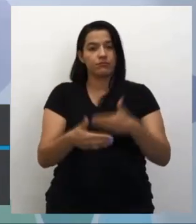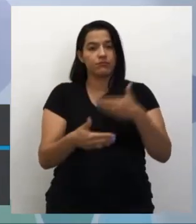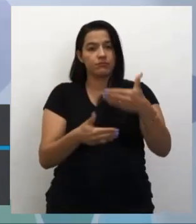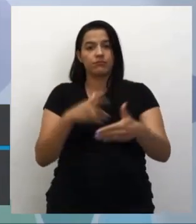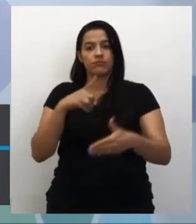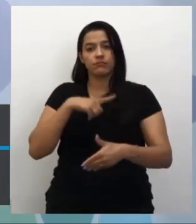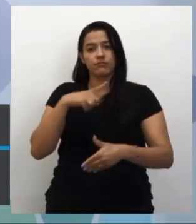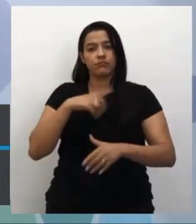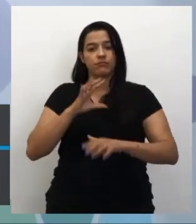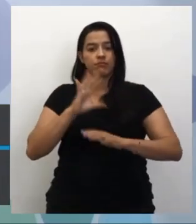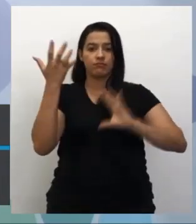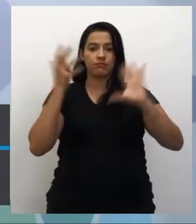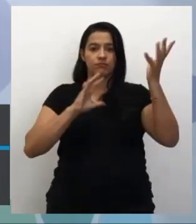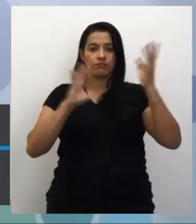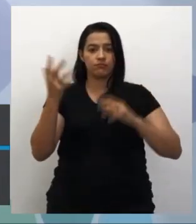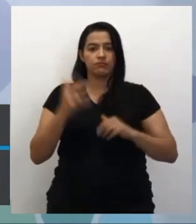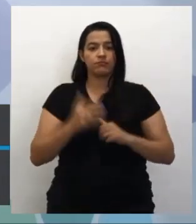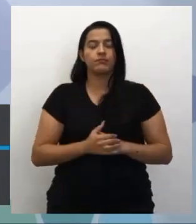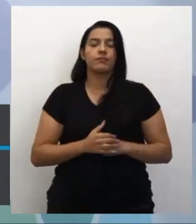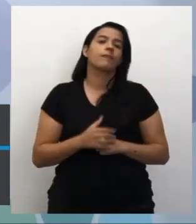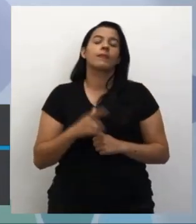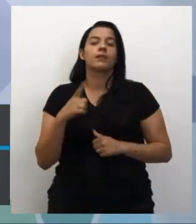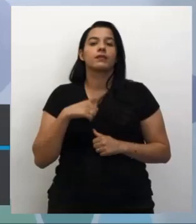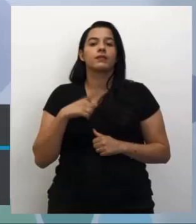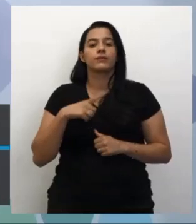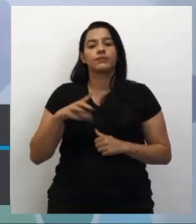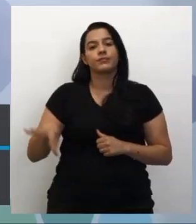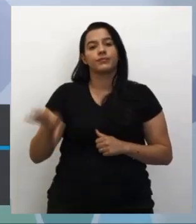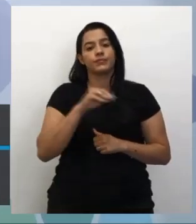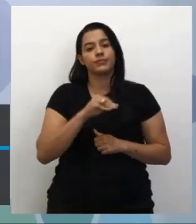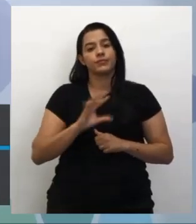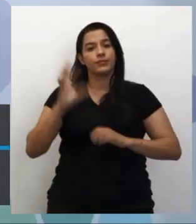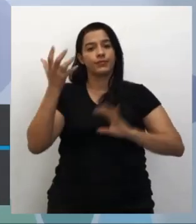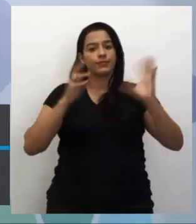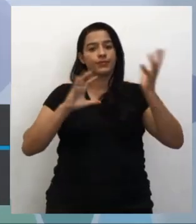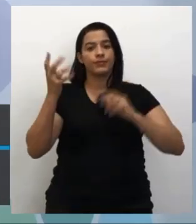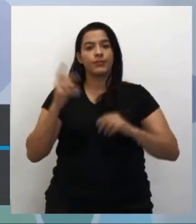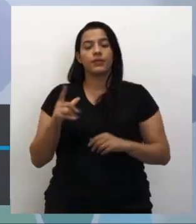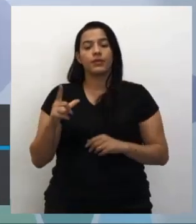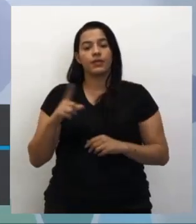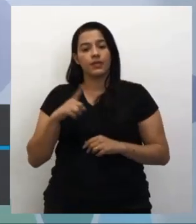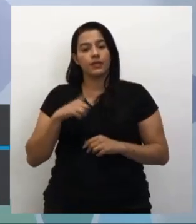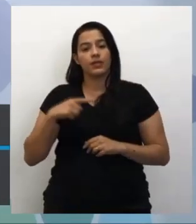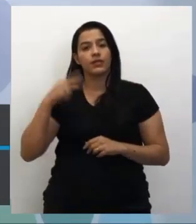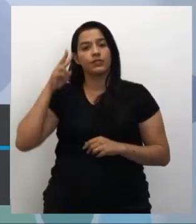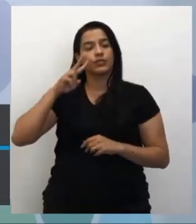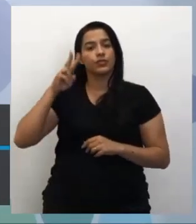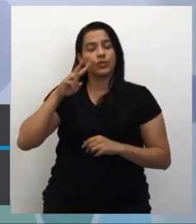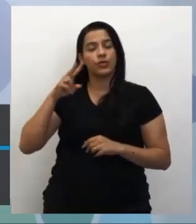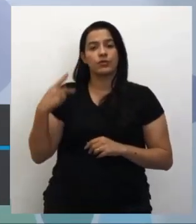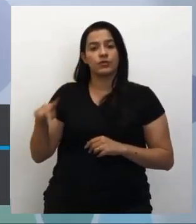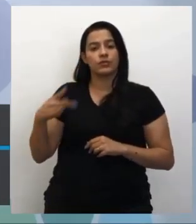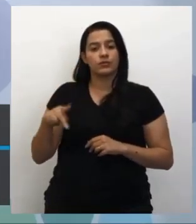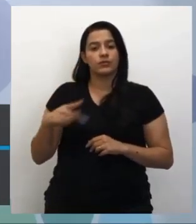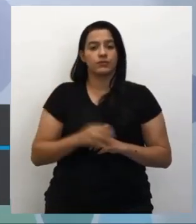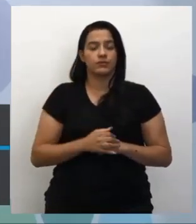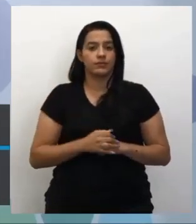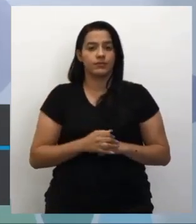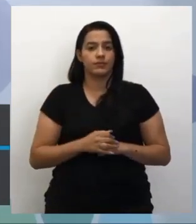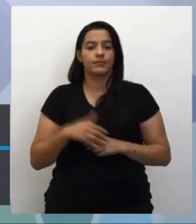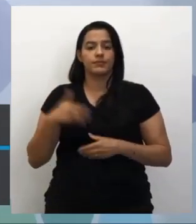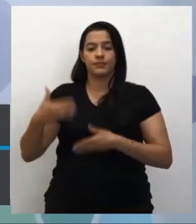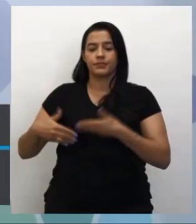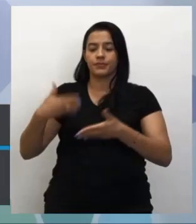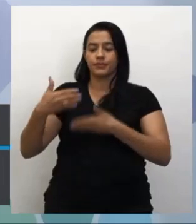aí. Então é isso, as coisas vão acontecendo, tá bom? E este é o enredo se desenvolvendo através